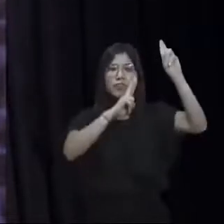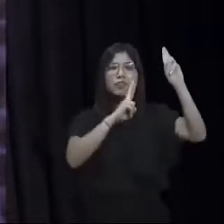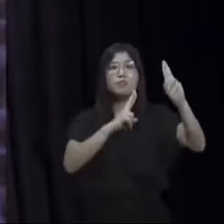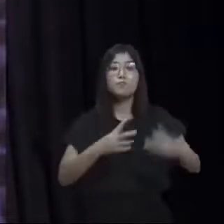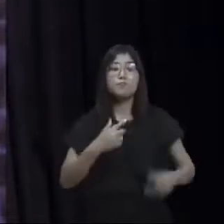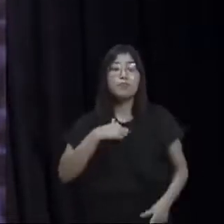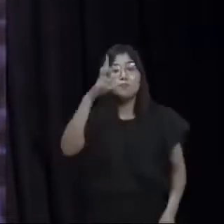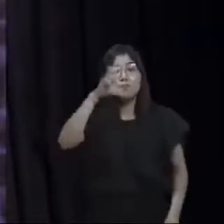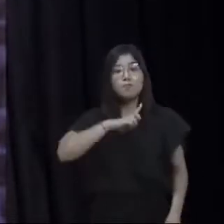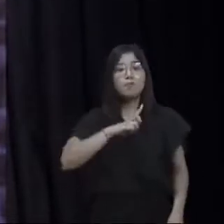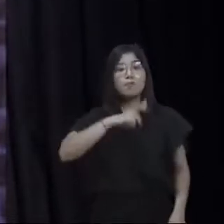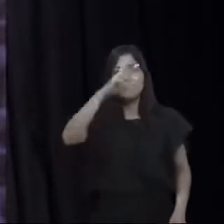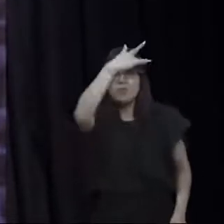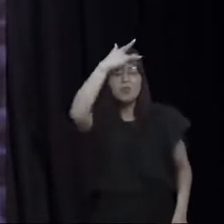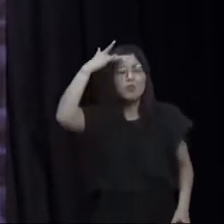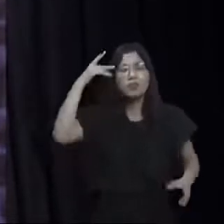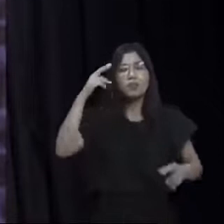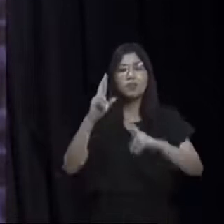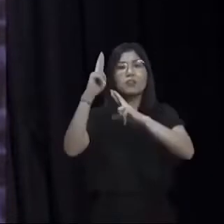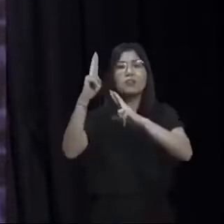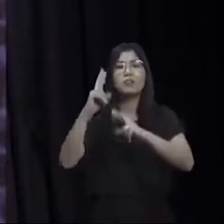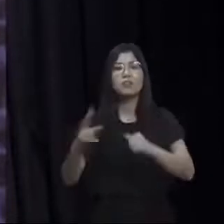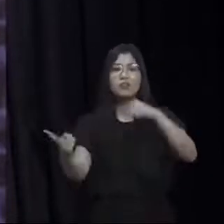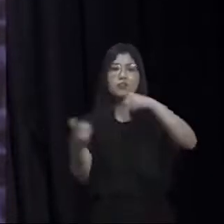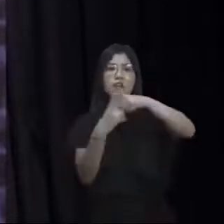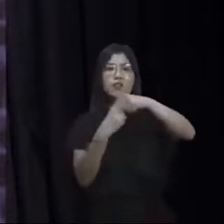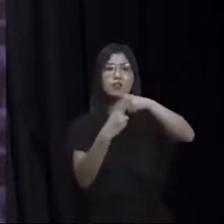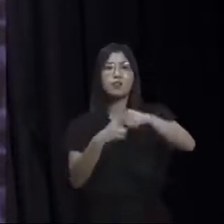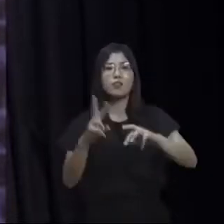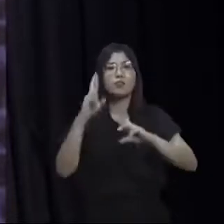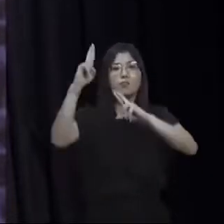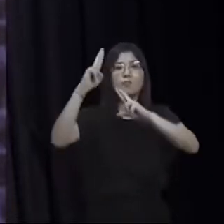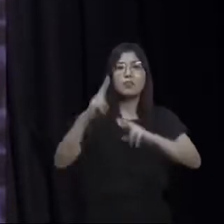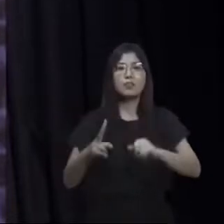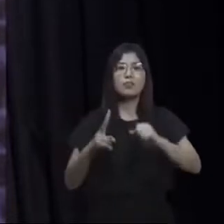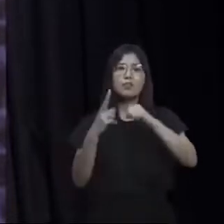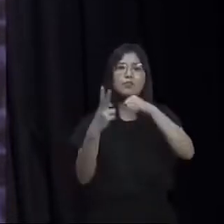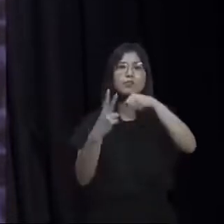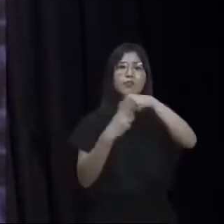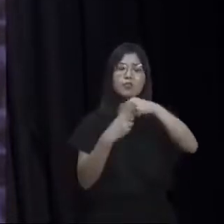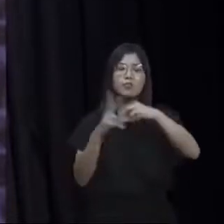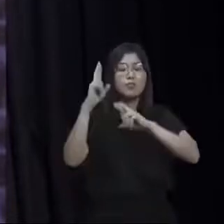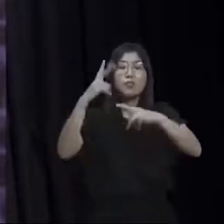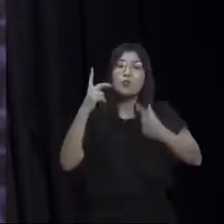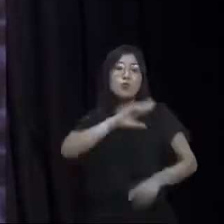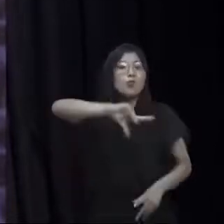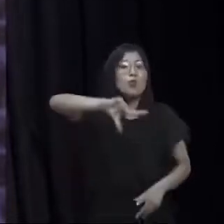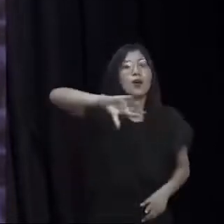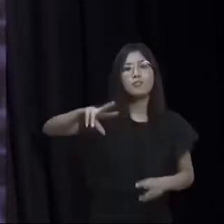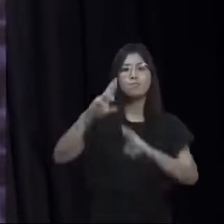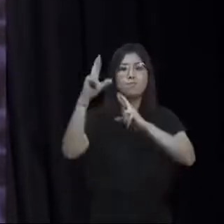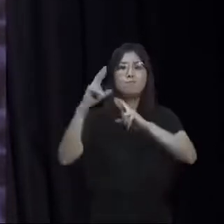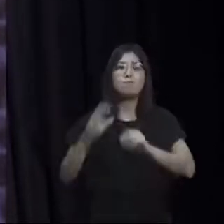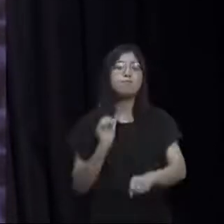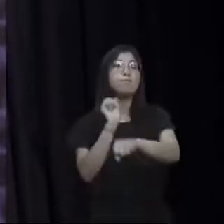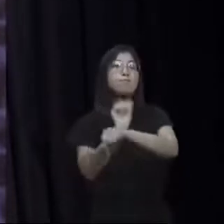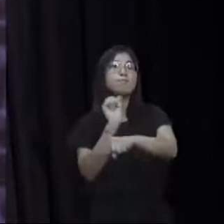tem gente que tem esperança do verbo esperar. E esperança do verbo esperar não é esperança, é